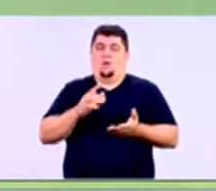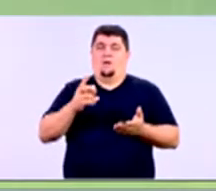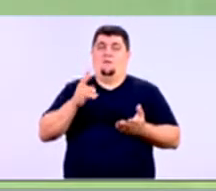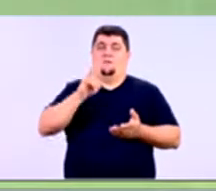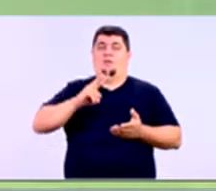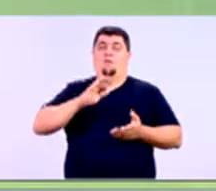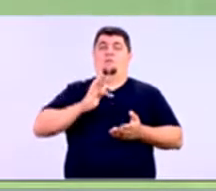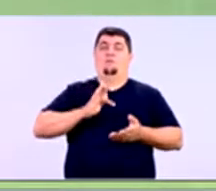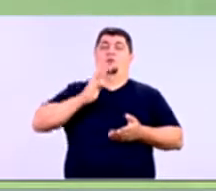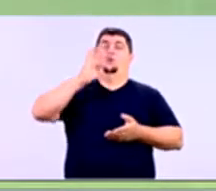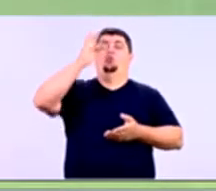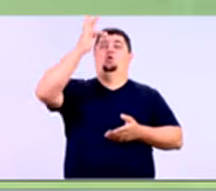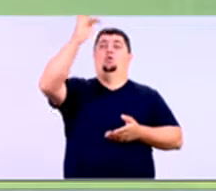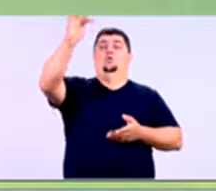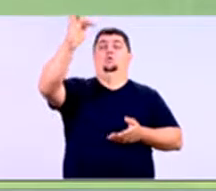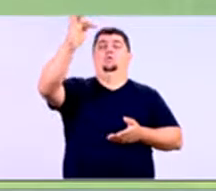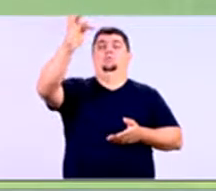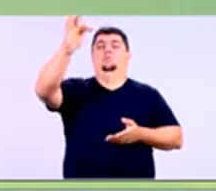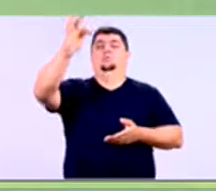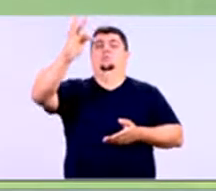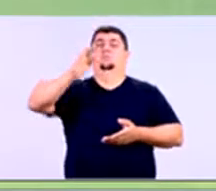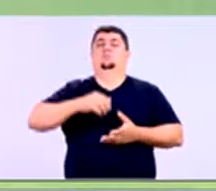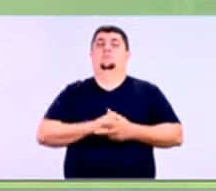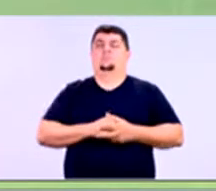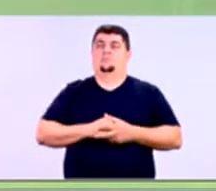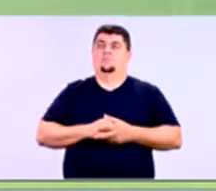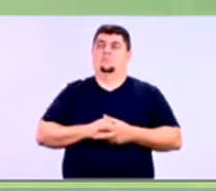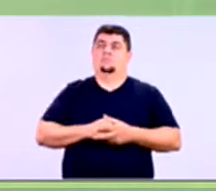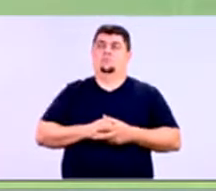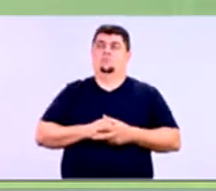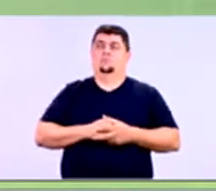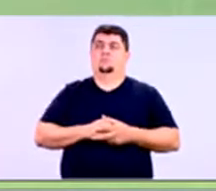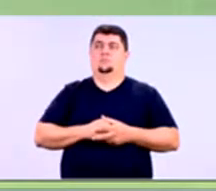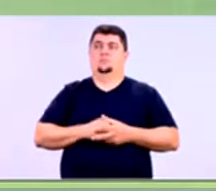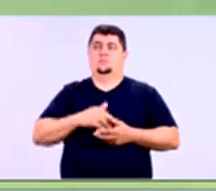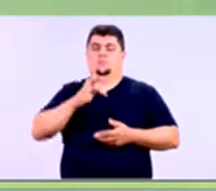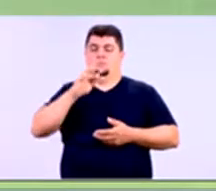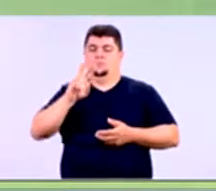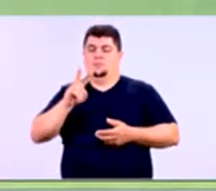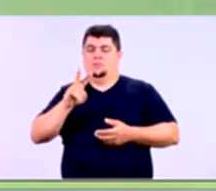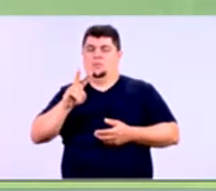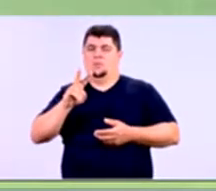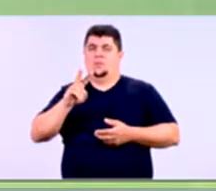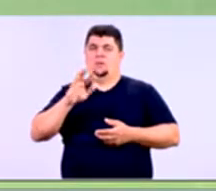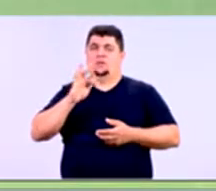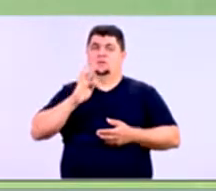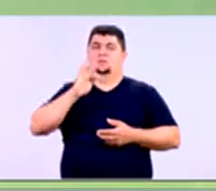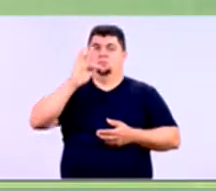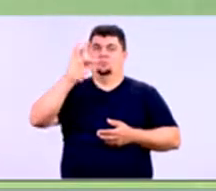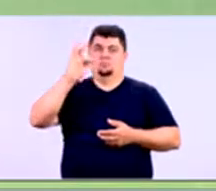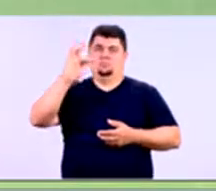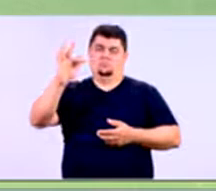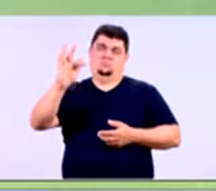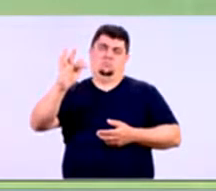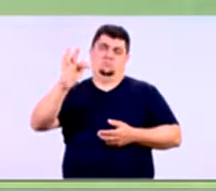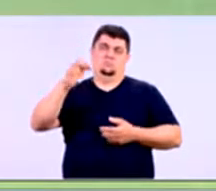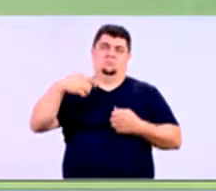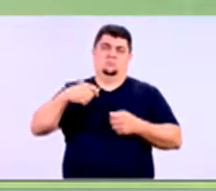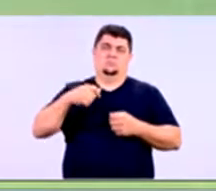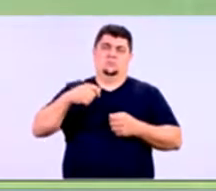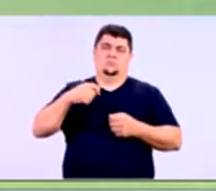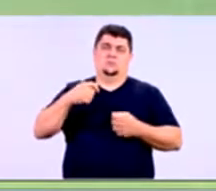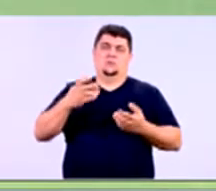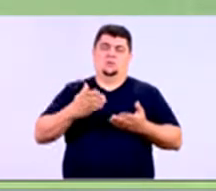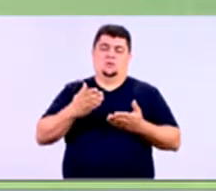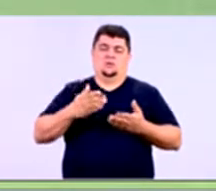valor futuro, ou seja, um montante. Se é daqui 5 meses, eu preciso investir o dinheiro e